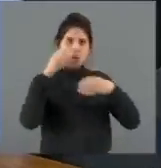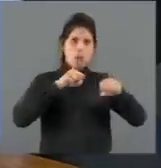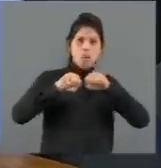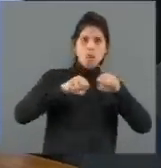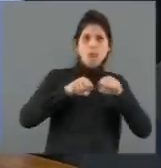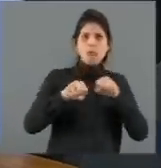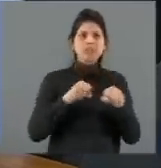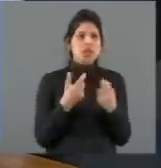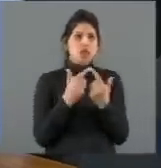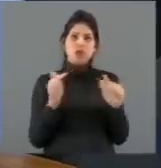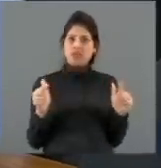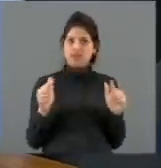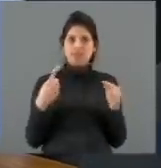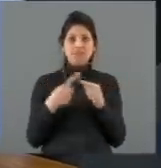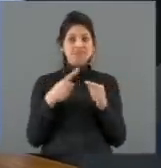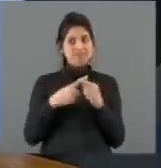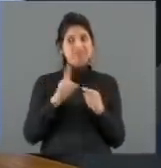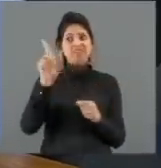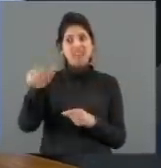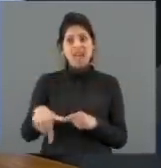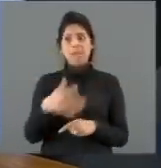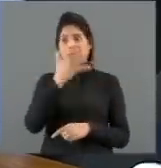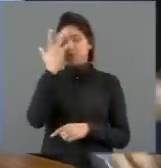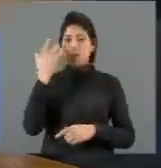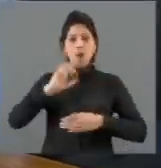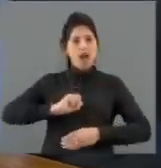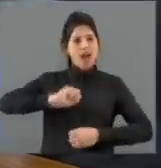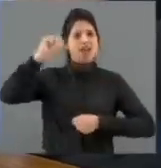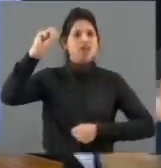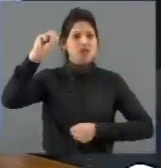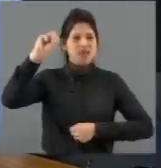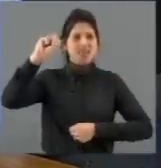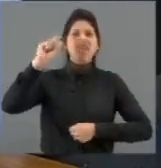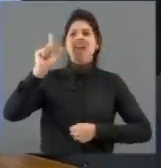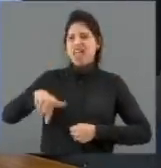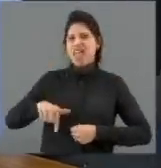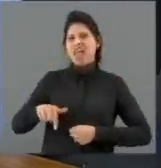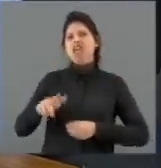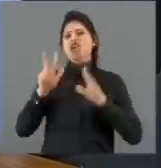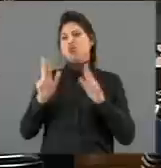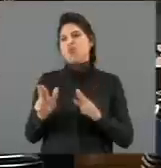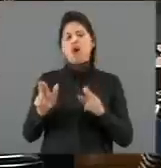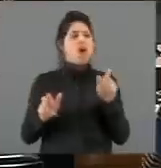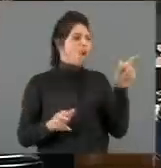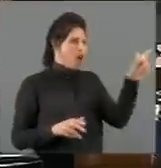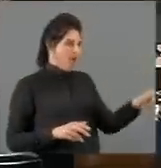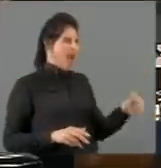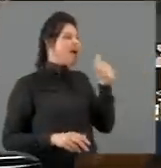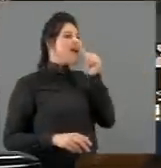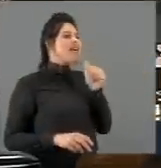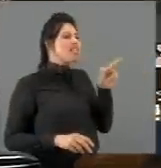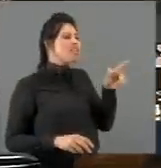consagrado, tratado como herói. Para mim, heróis são pessoas como a irmã Hilda. Obrigado, presidente.